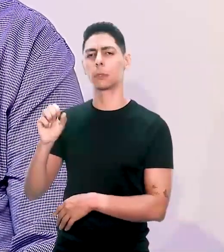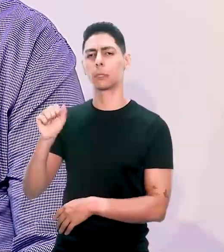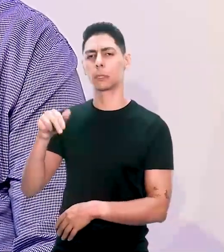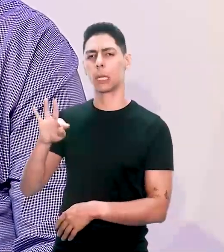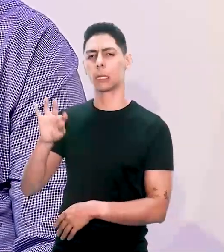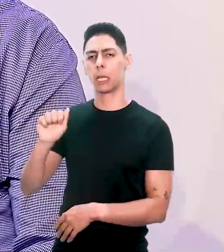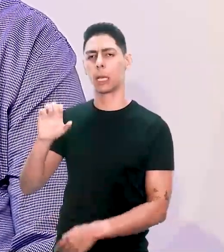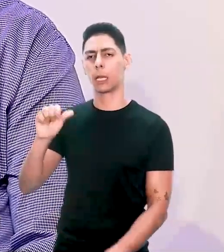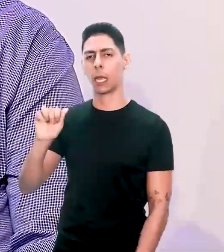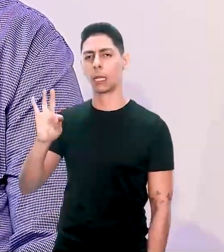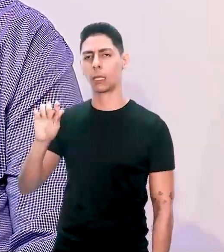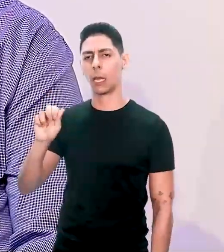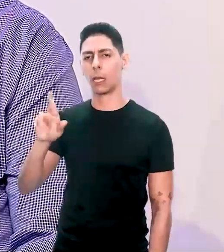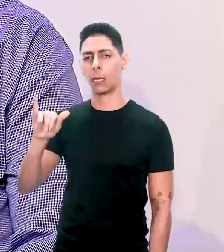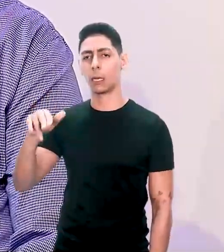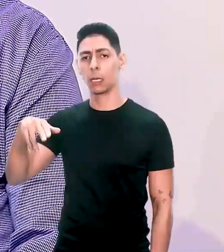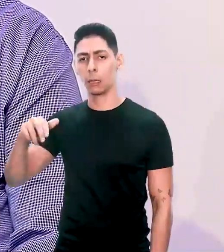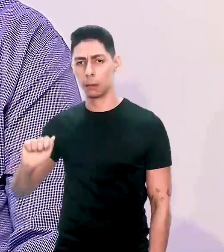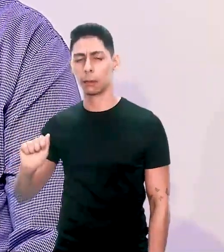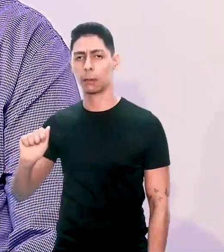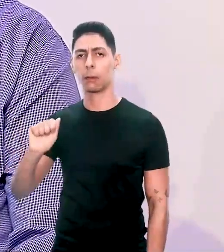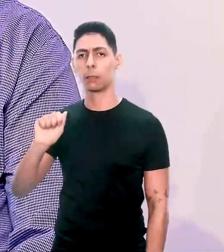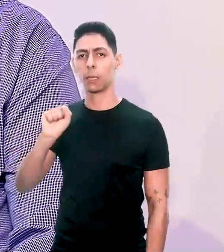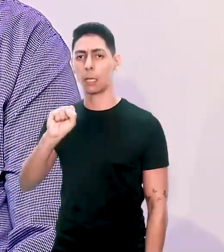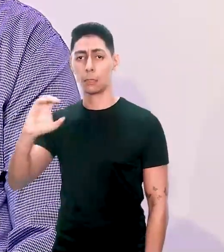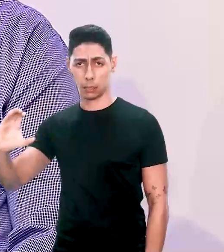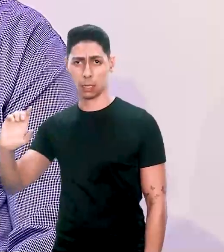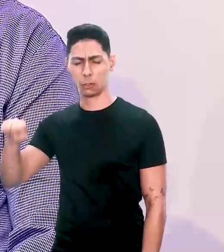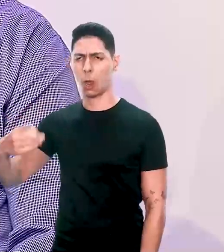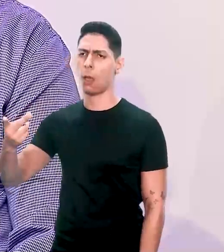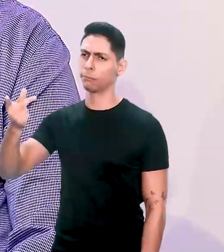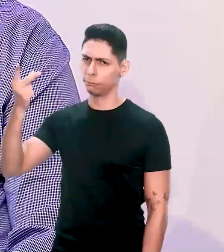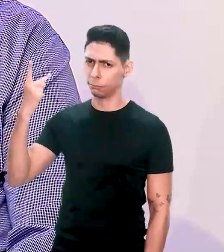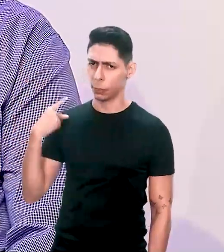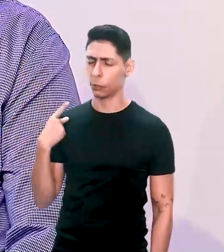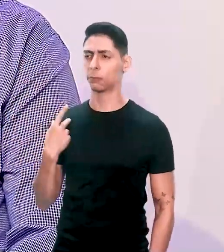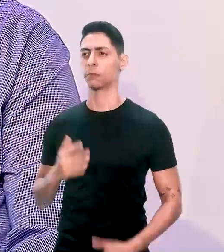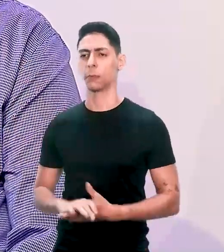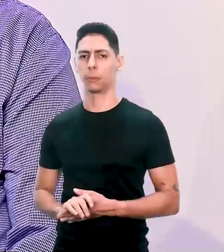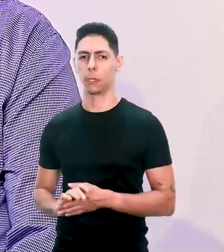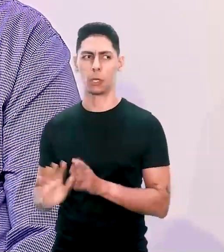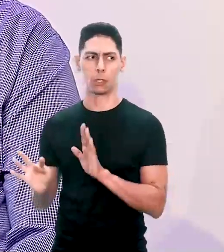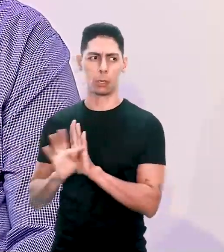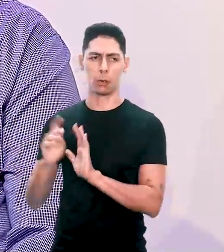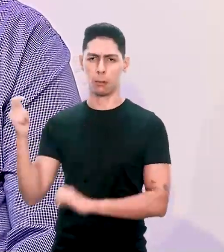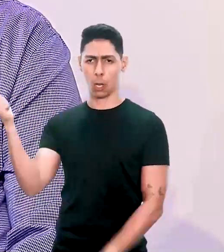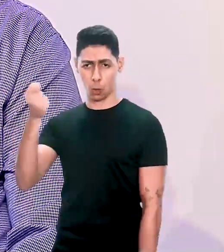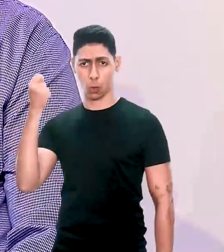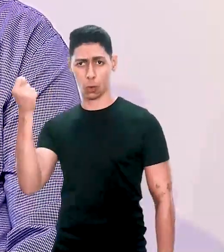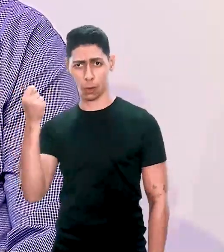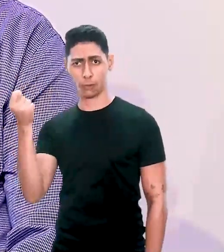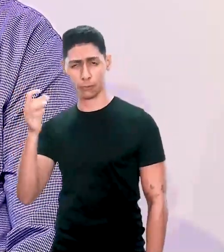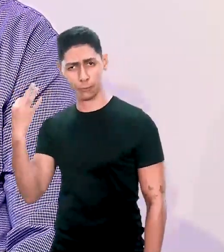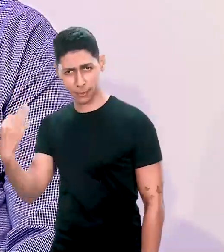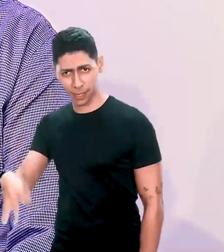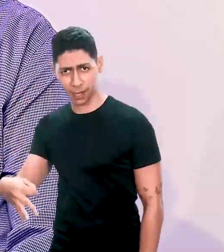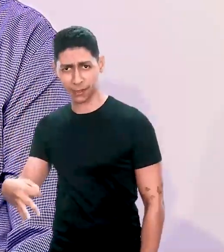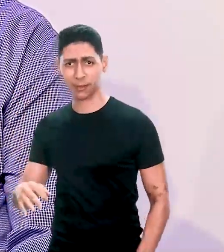mas o Petri, ele é gaúcho, tchê, torcedor do Grêmio e